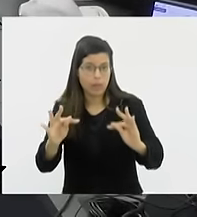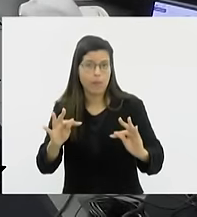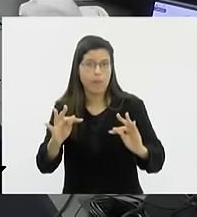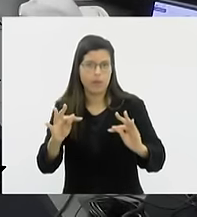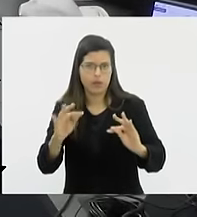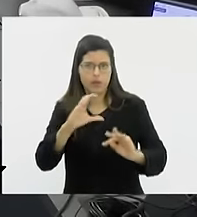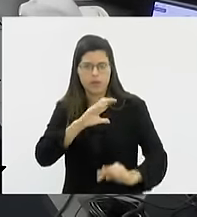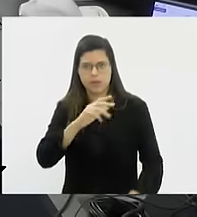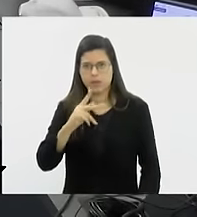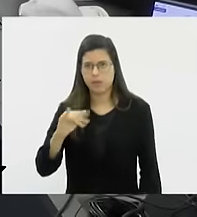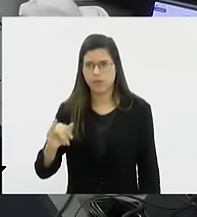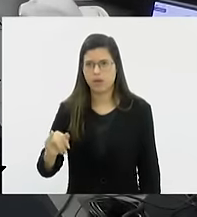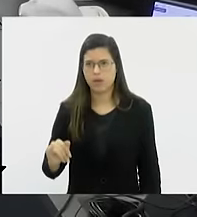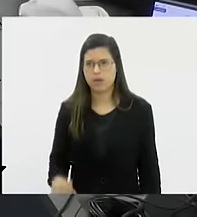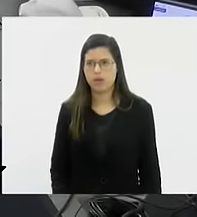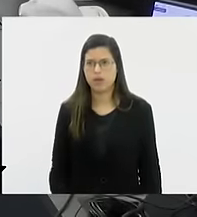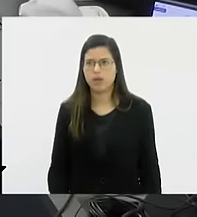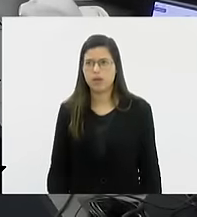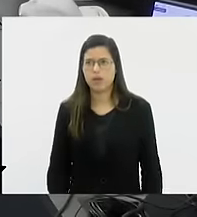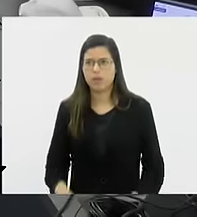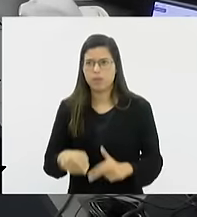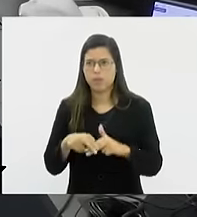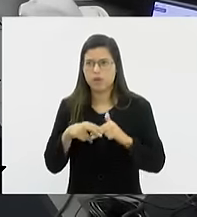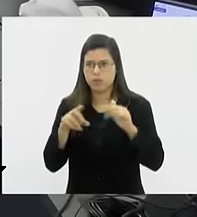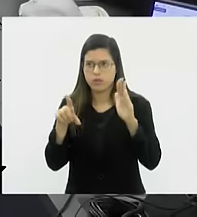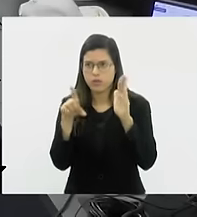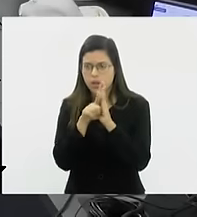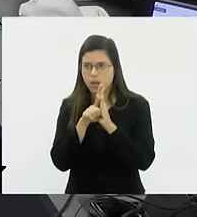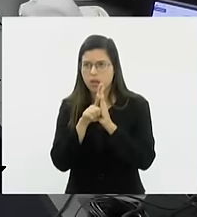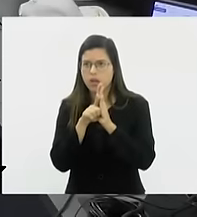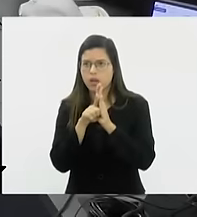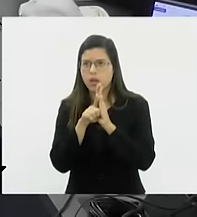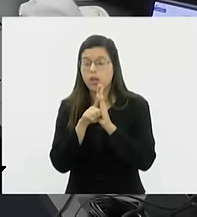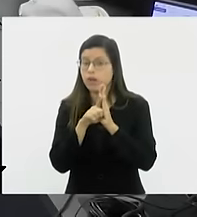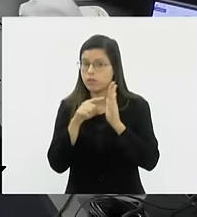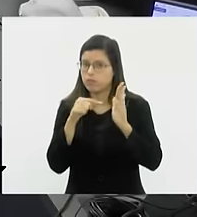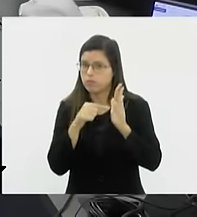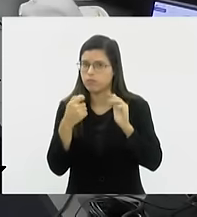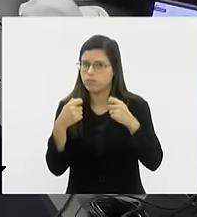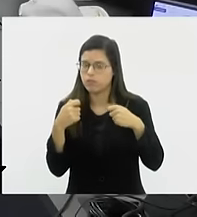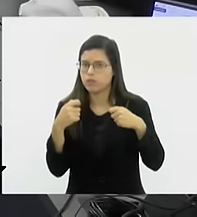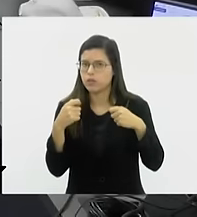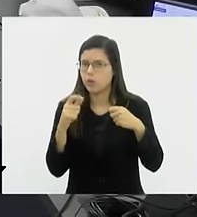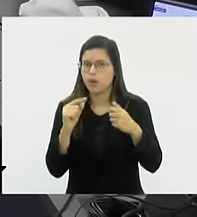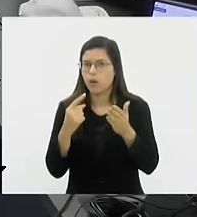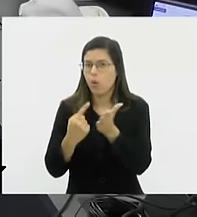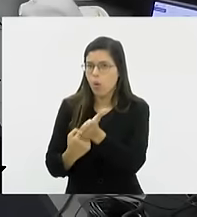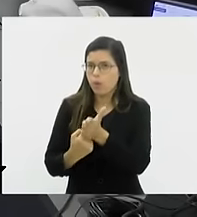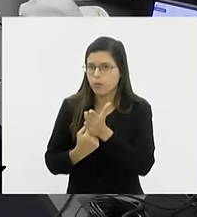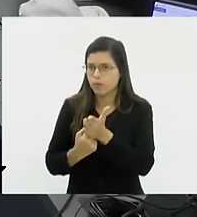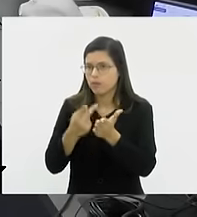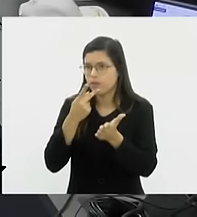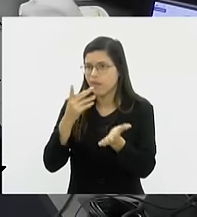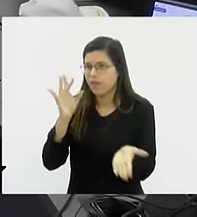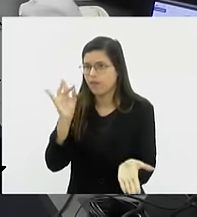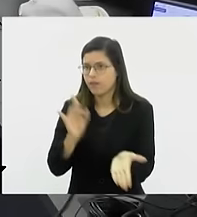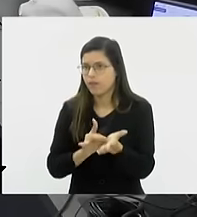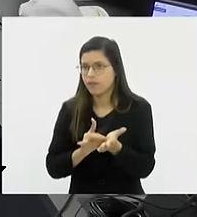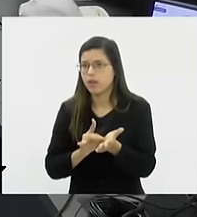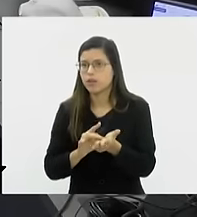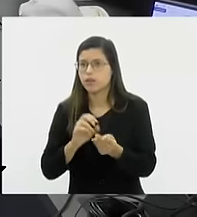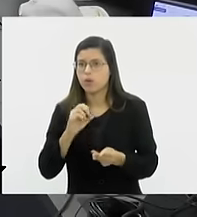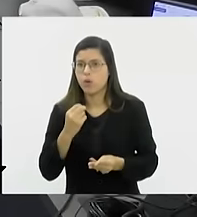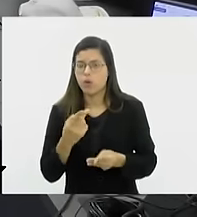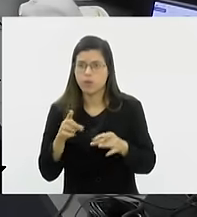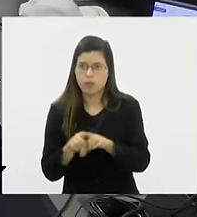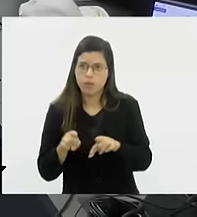força de lei, do Código Penal Brasileiro, tenho o compromisso de falar a verdade ou tenho o direito também de